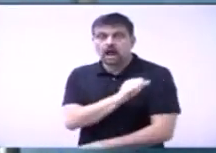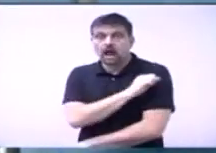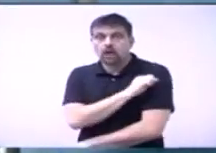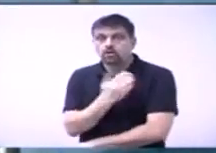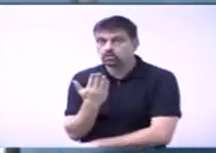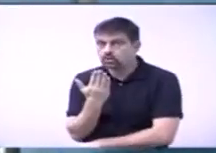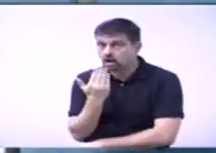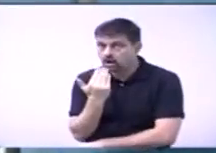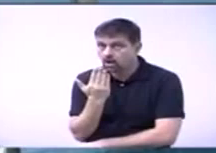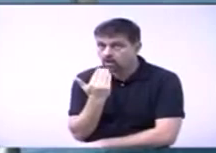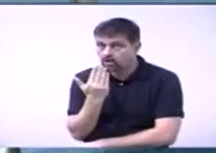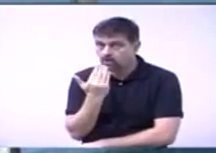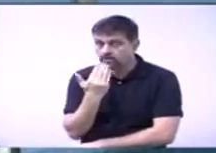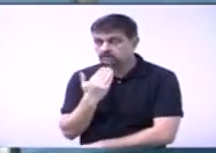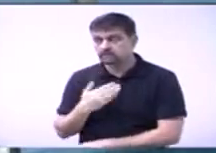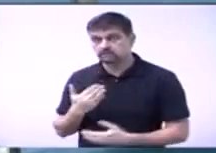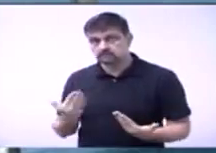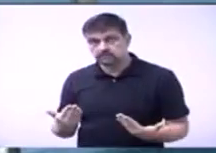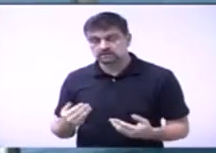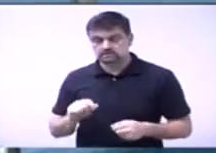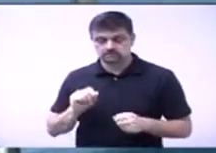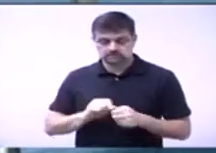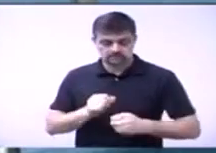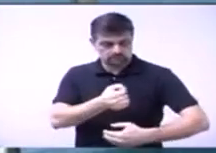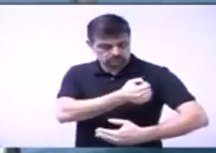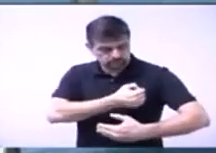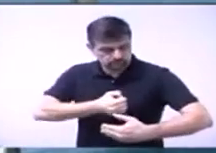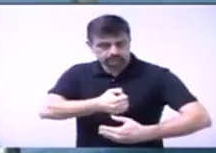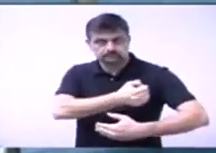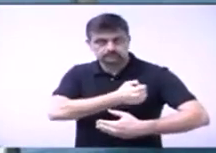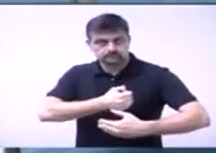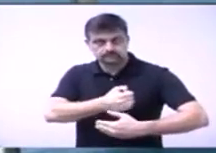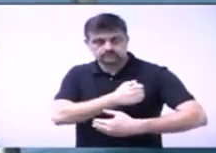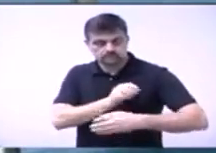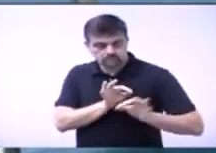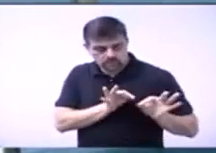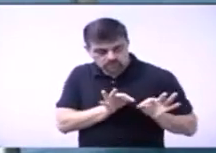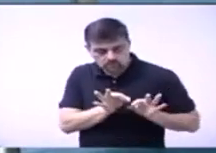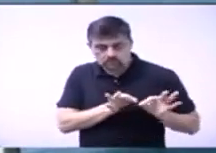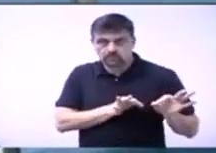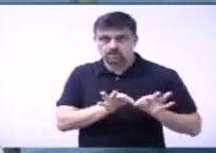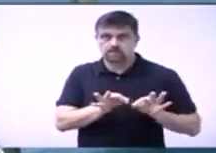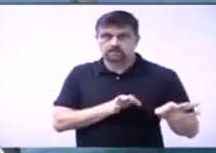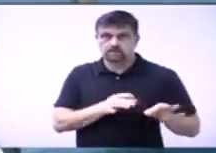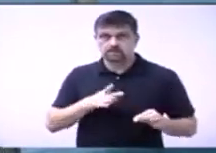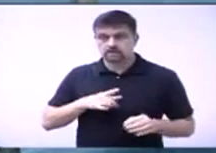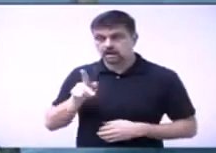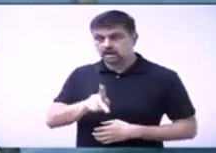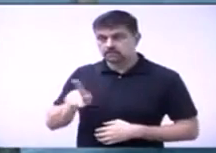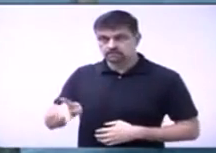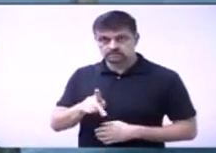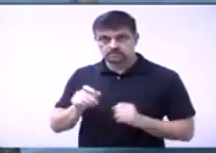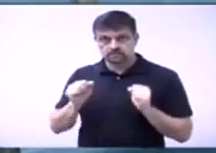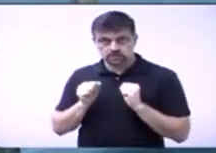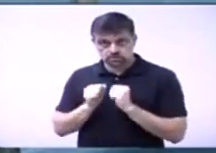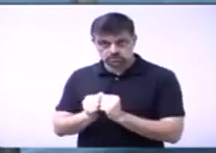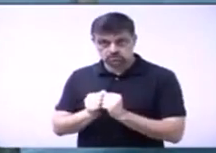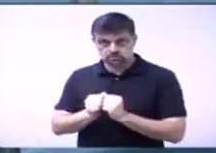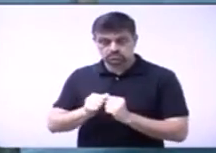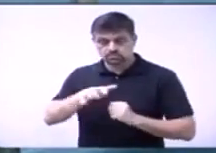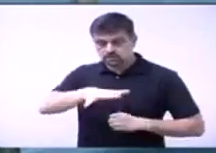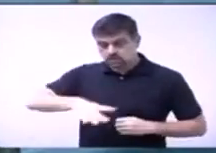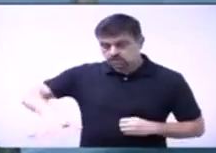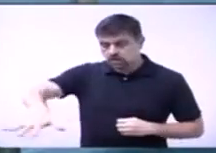que, muito embora o fato de fazer a comida e deixar a professora comer junto já seja